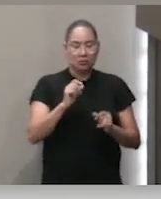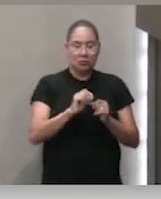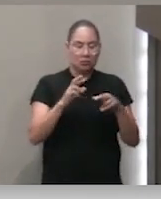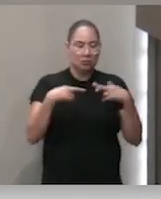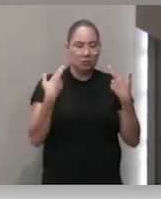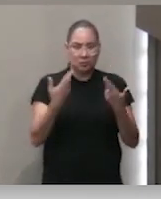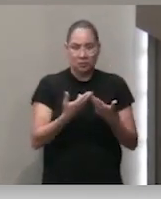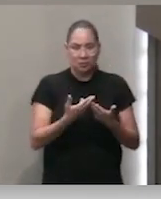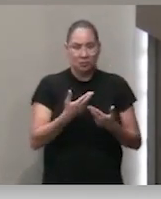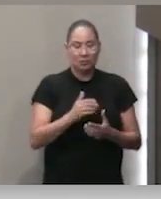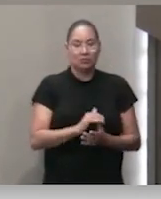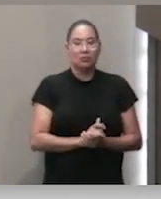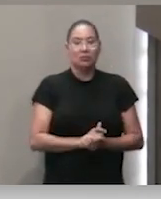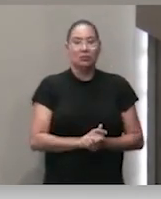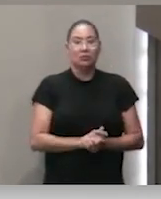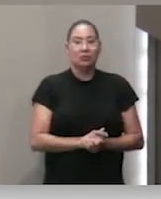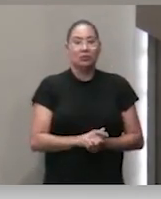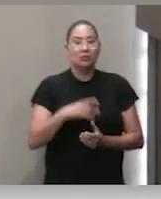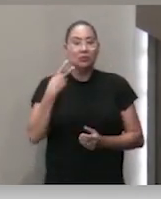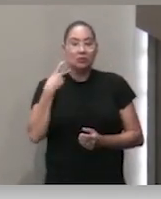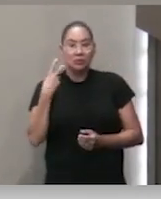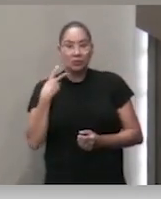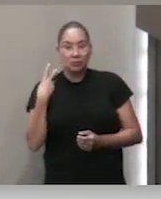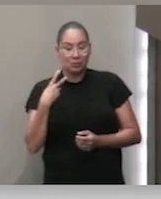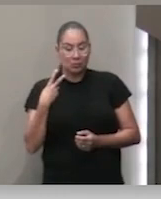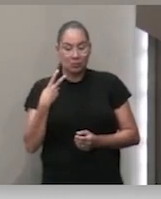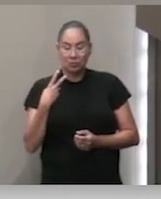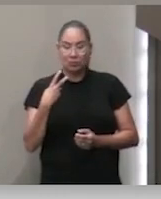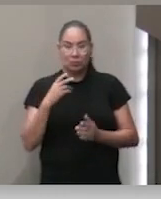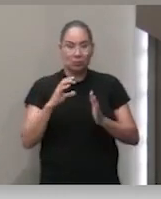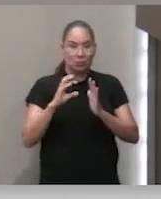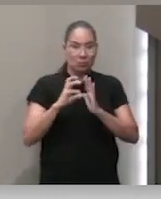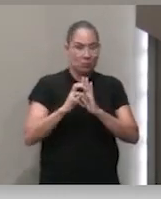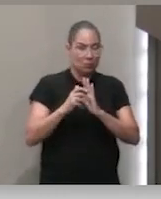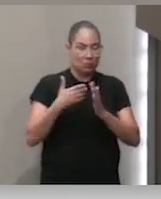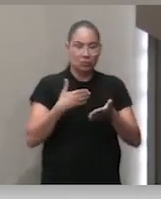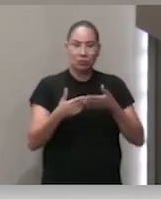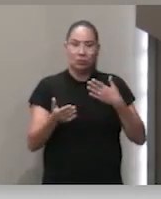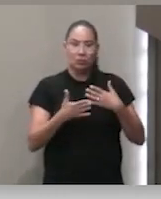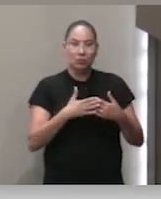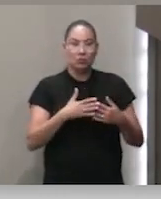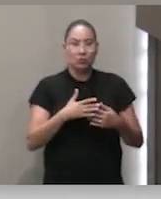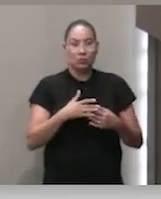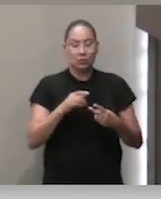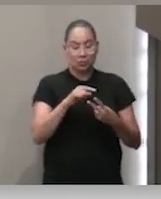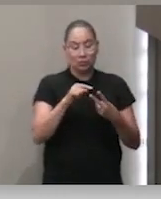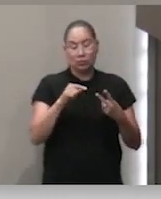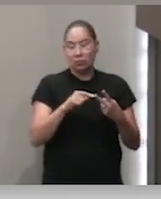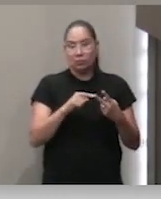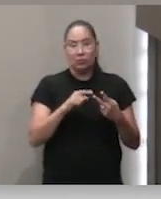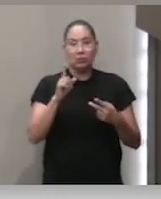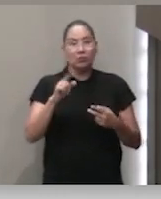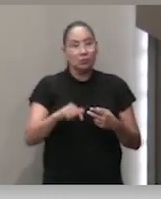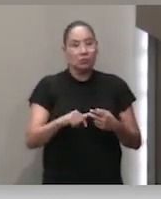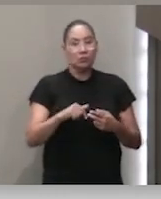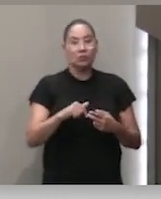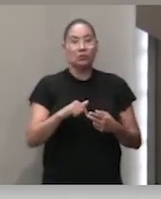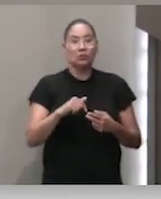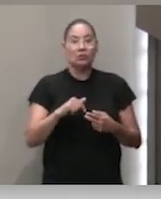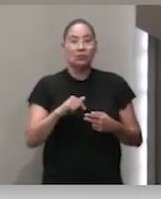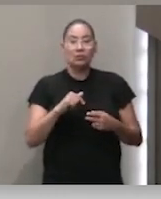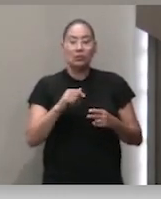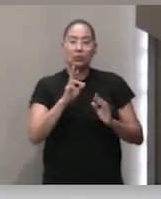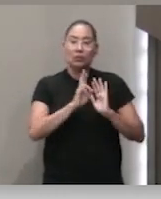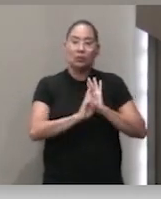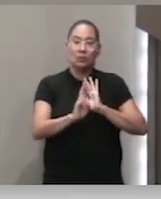porque ele sabe que tanto o vereador da base como da oposição são locutores, são interlocutores, são